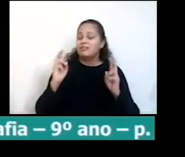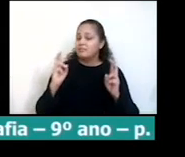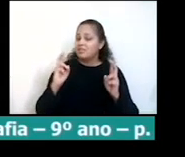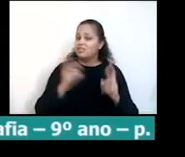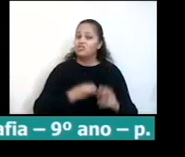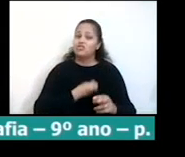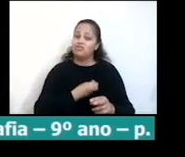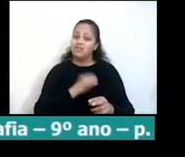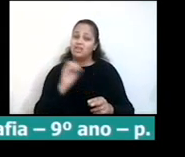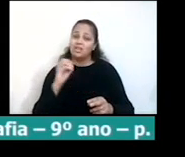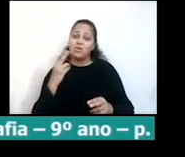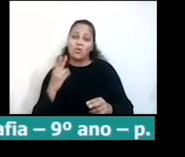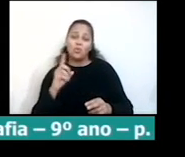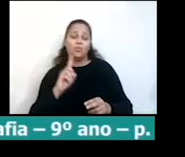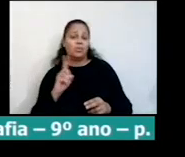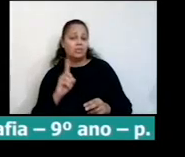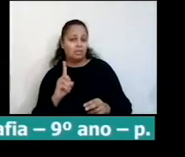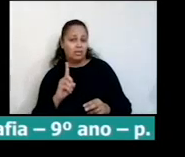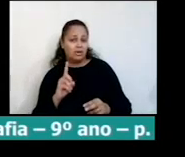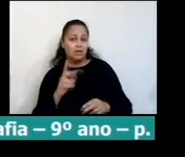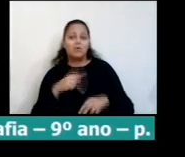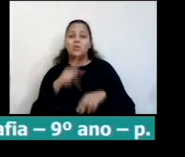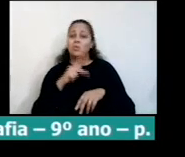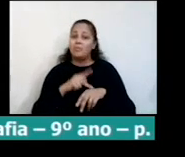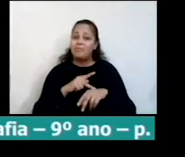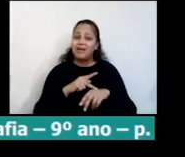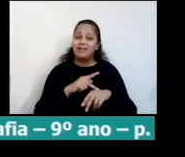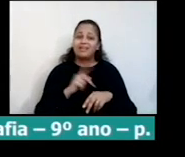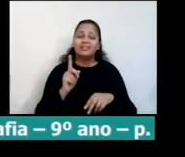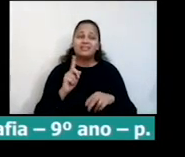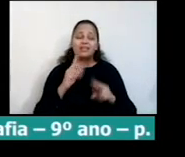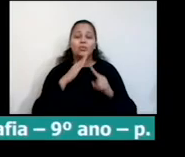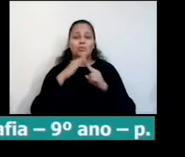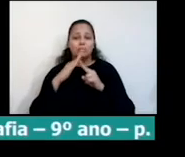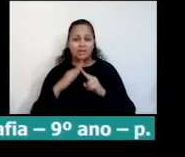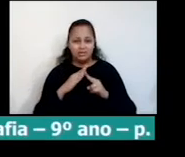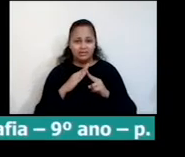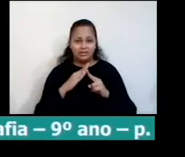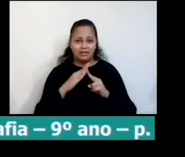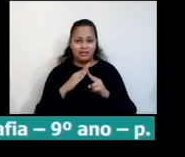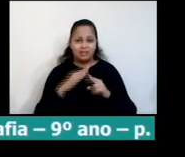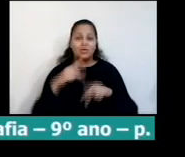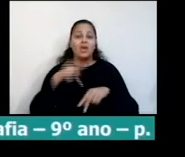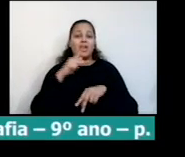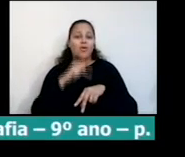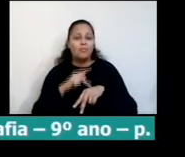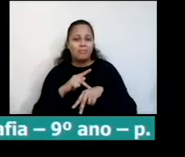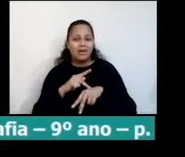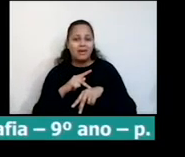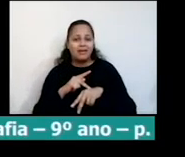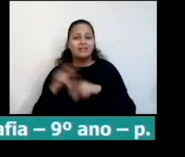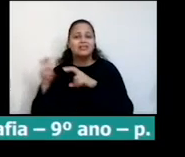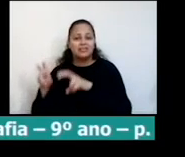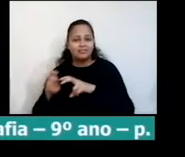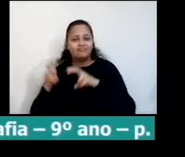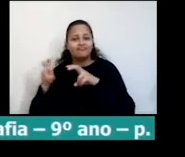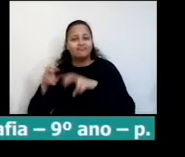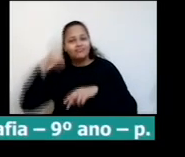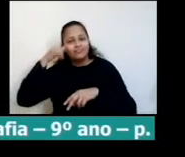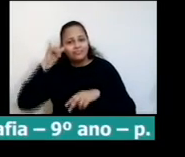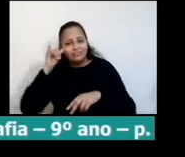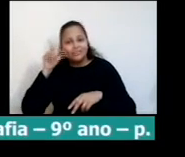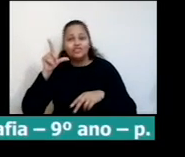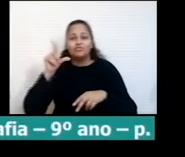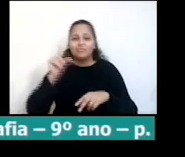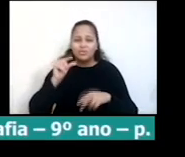de vida ou não? E a questão de não se ser um país urbanizado, né? Ser um país rural, né? Ou um país que não é industrializado. Isso